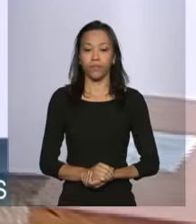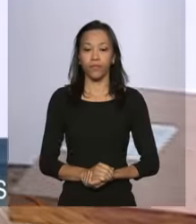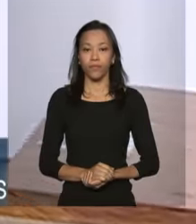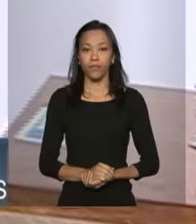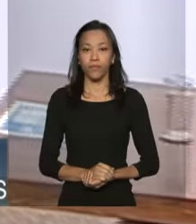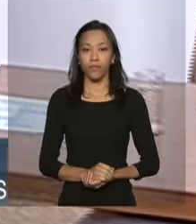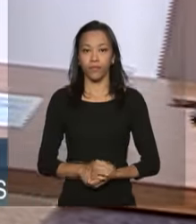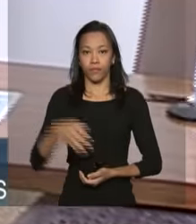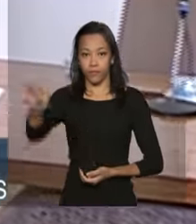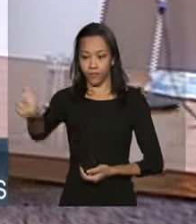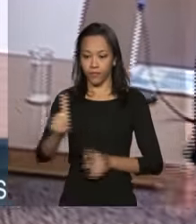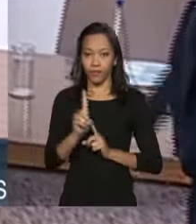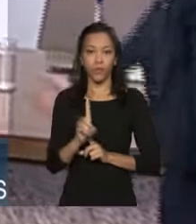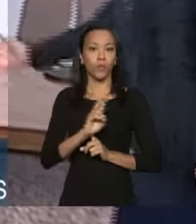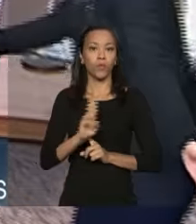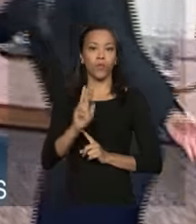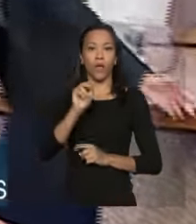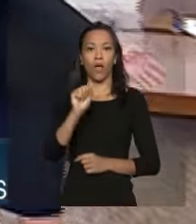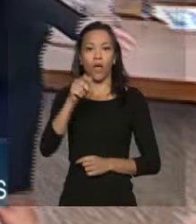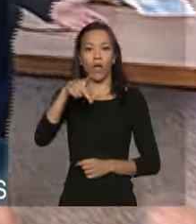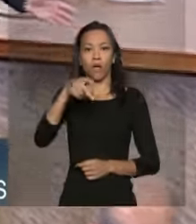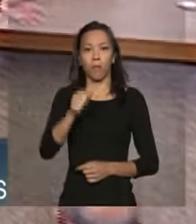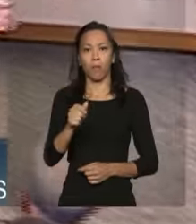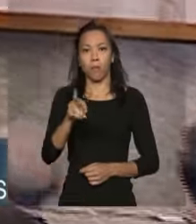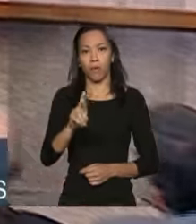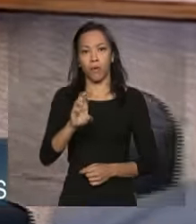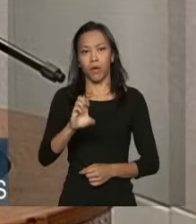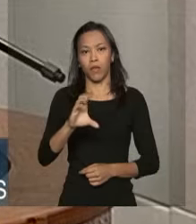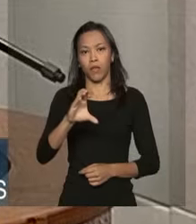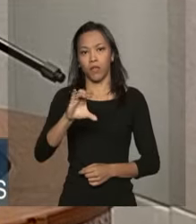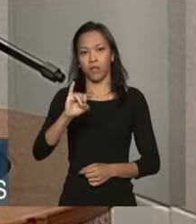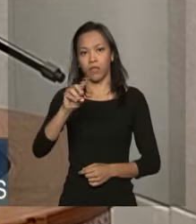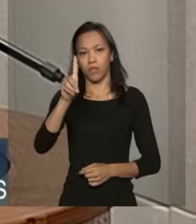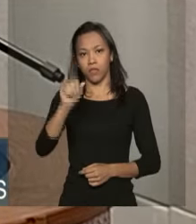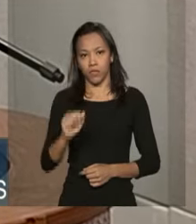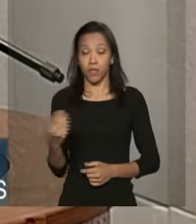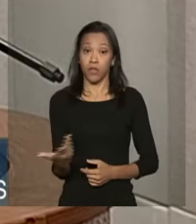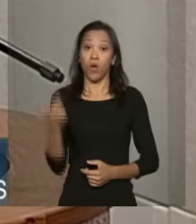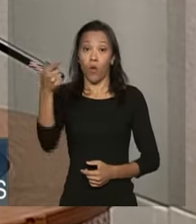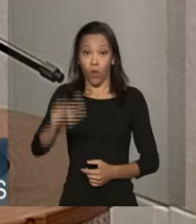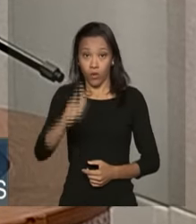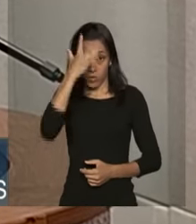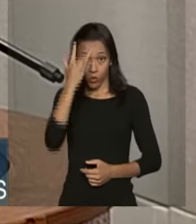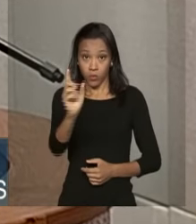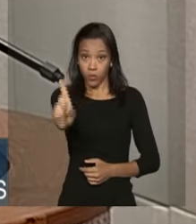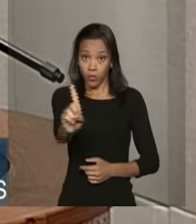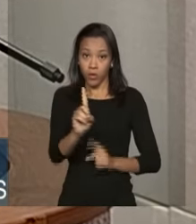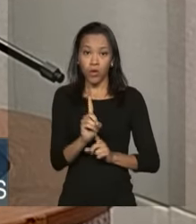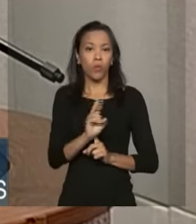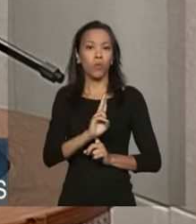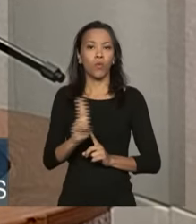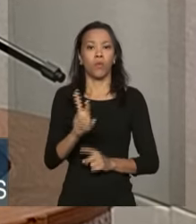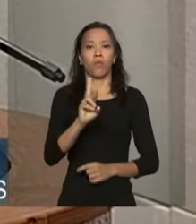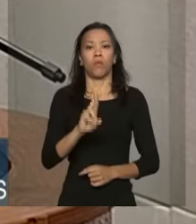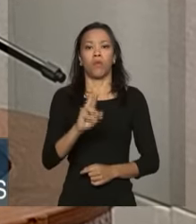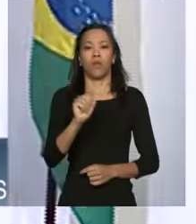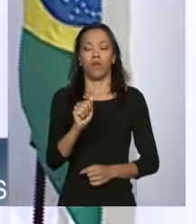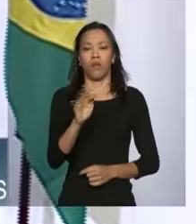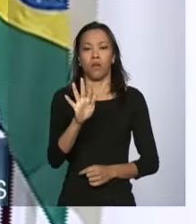GES o senhor secretário de ligação das Nações Unidas sobre drogas e crime Rafael